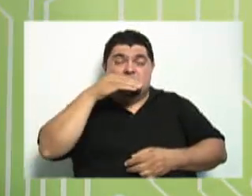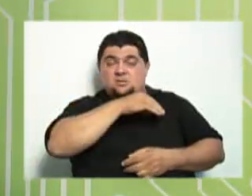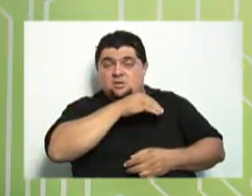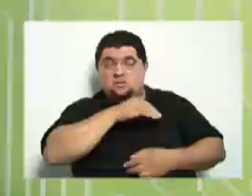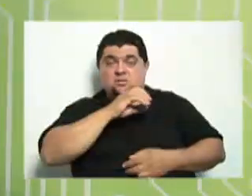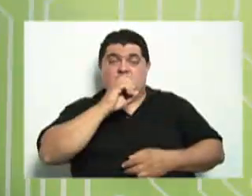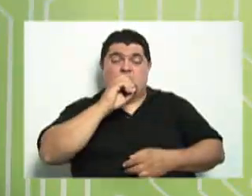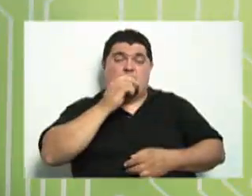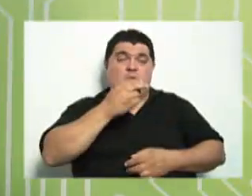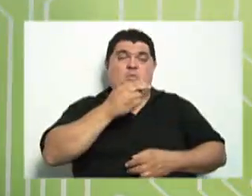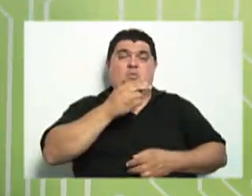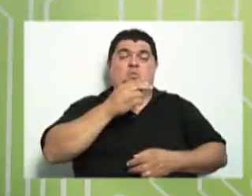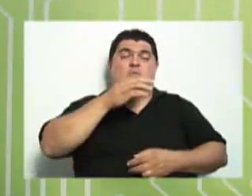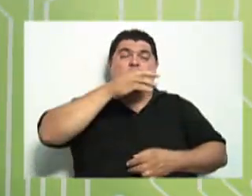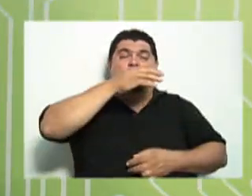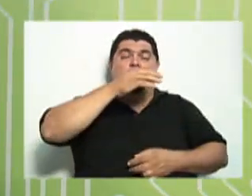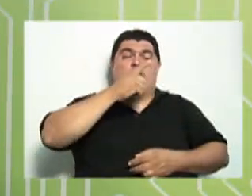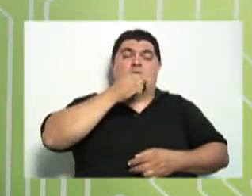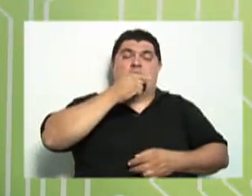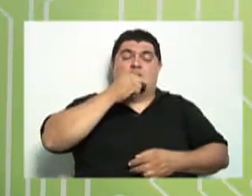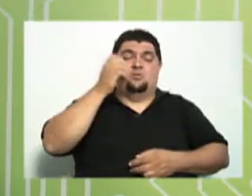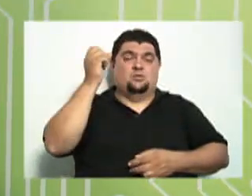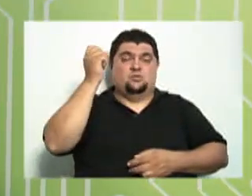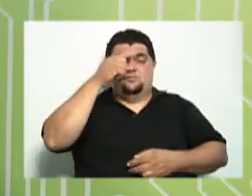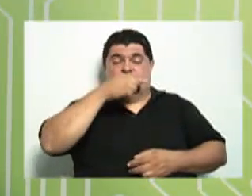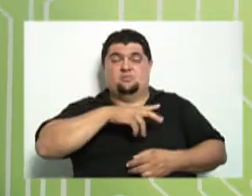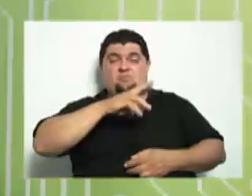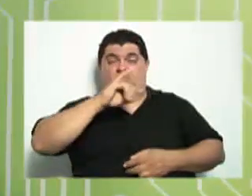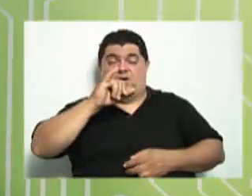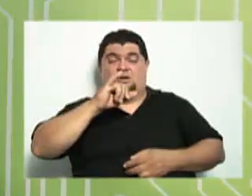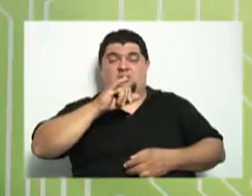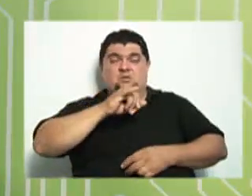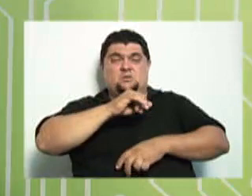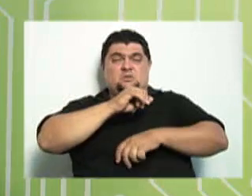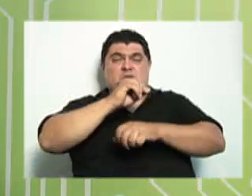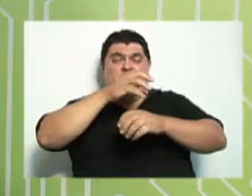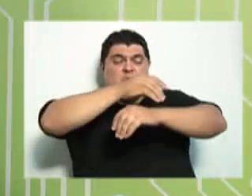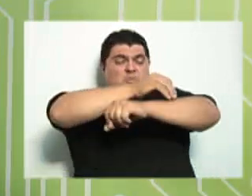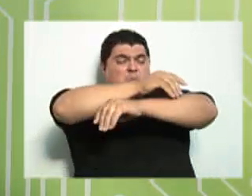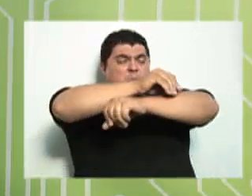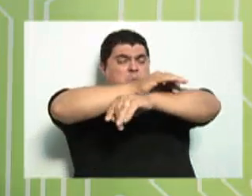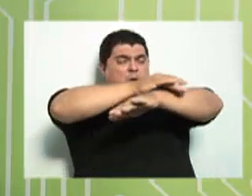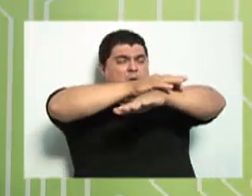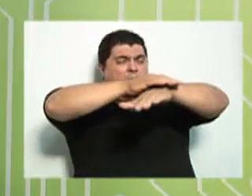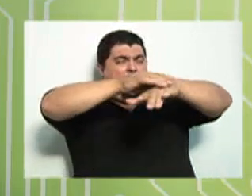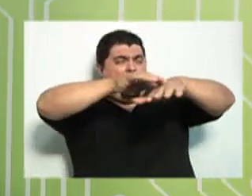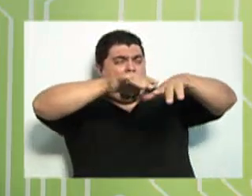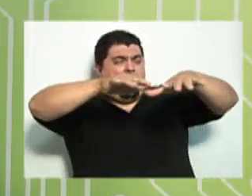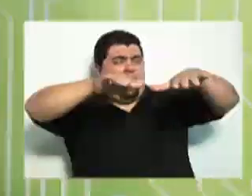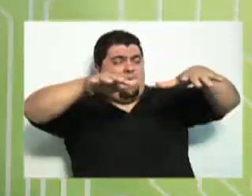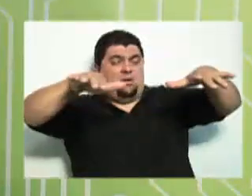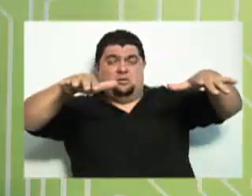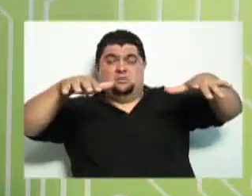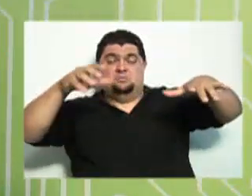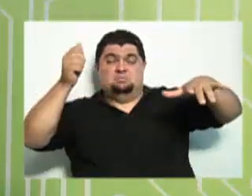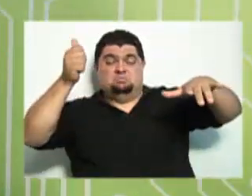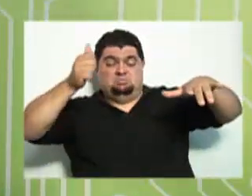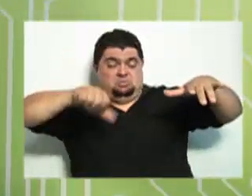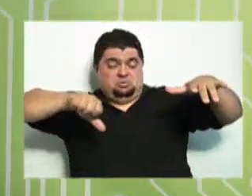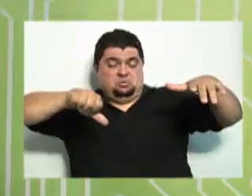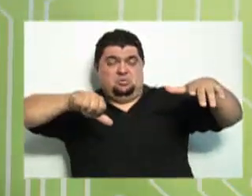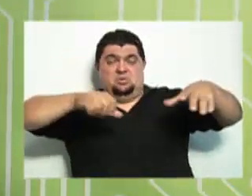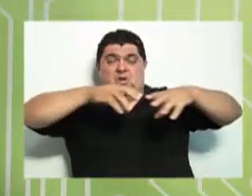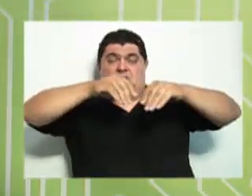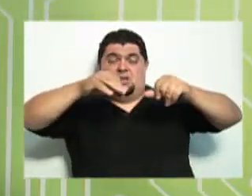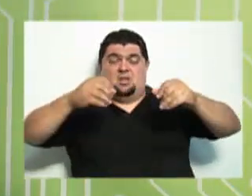menos úmido, a gente vai assistir uma desertificação, nós vamos nos tornar mais áridos, o planeta, as terras vão ficar